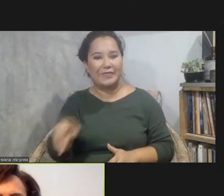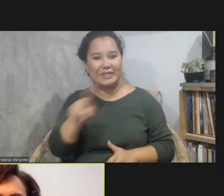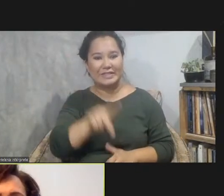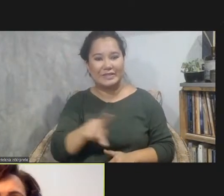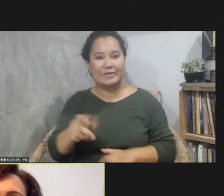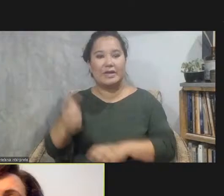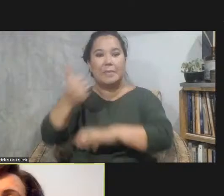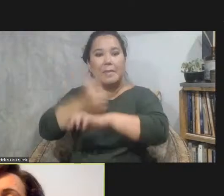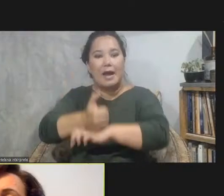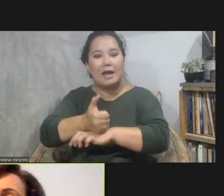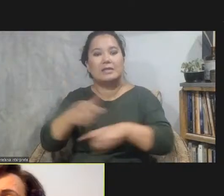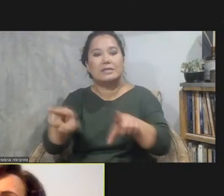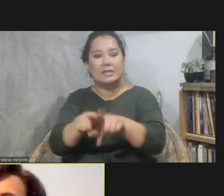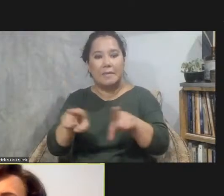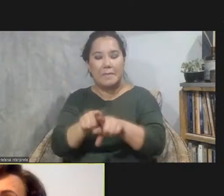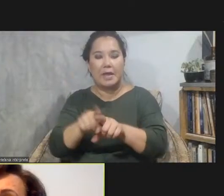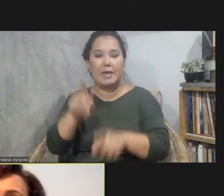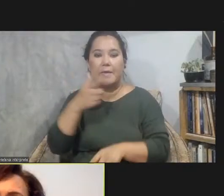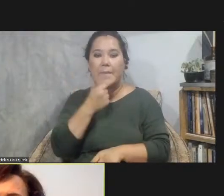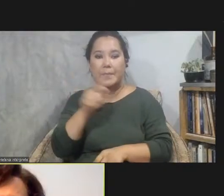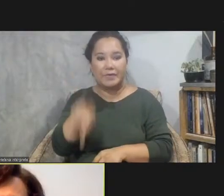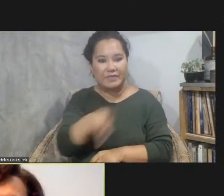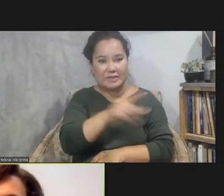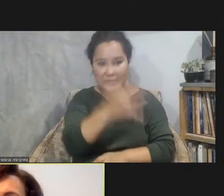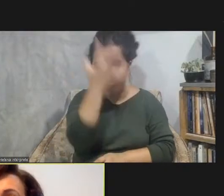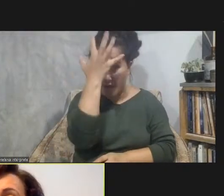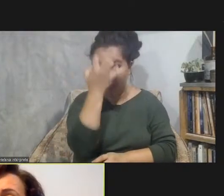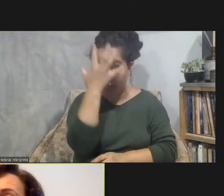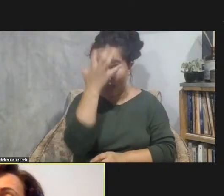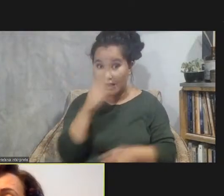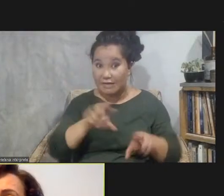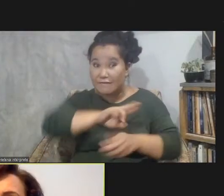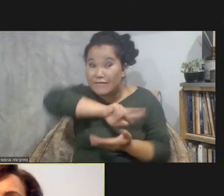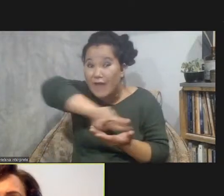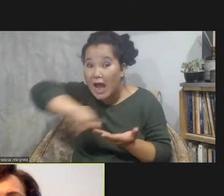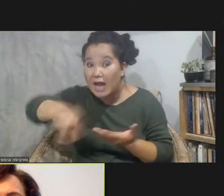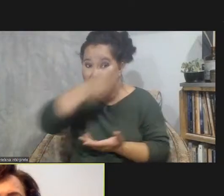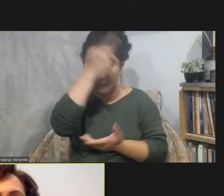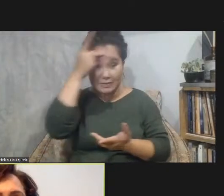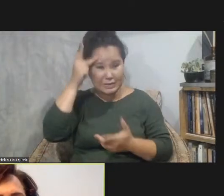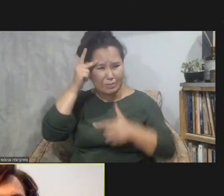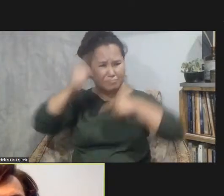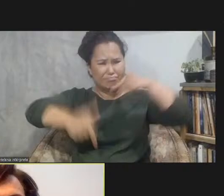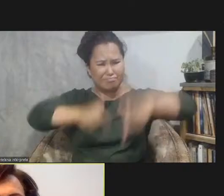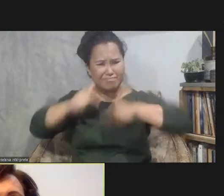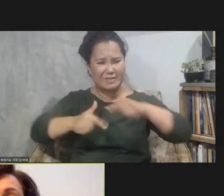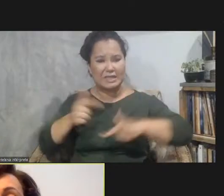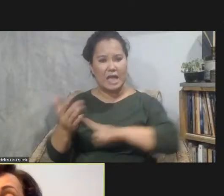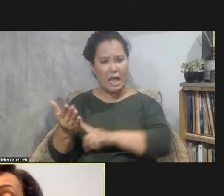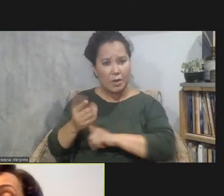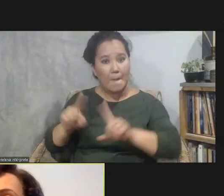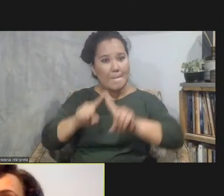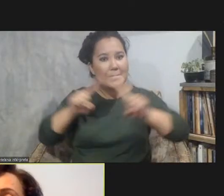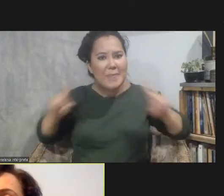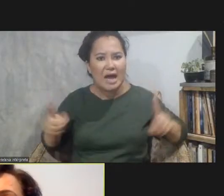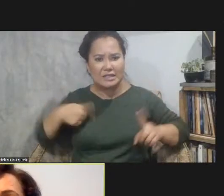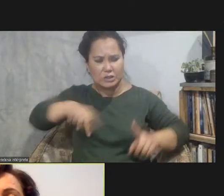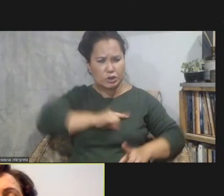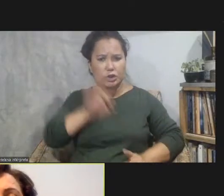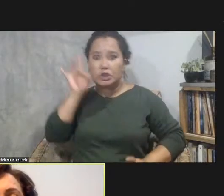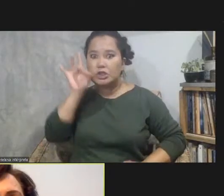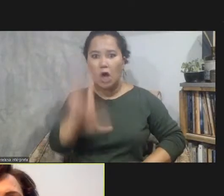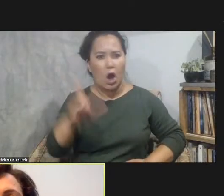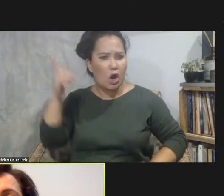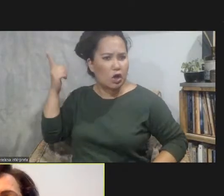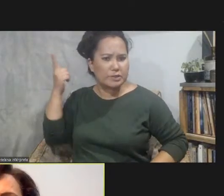contribuíram. Entretanto, quero dizer que esses desafios não seriam possíveis de serem alcançados caso nós não